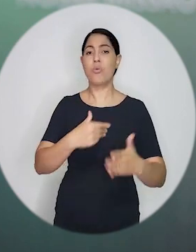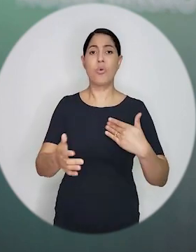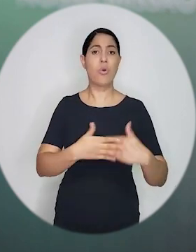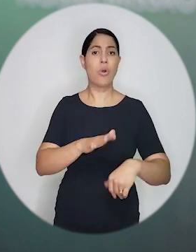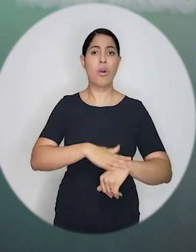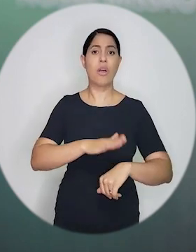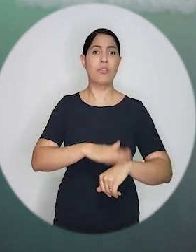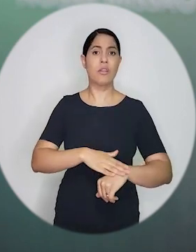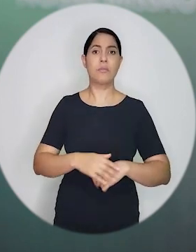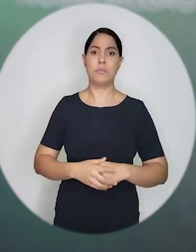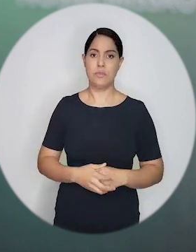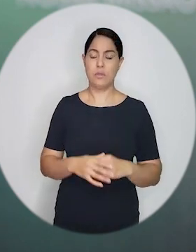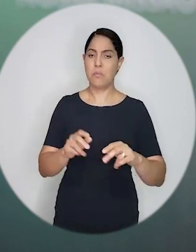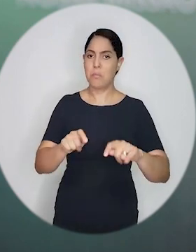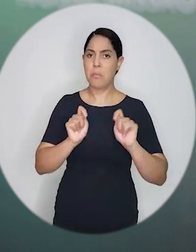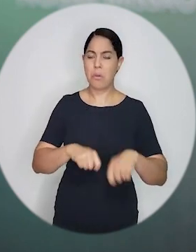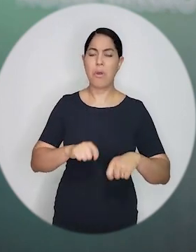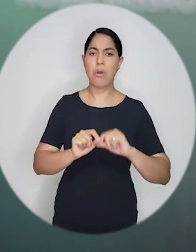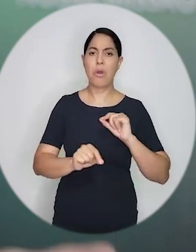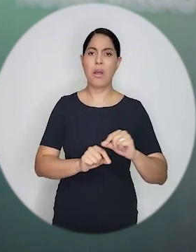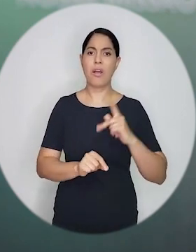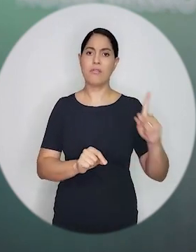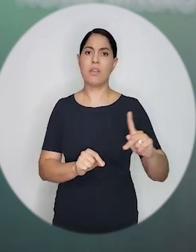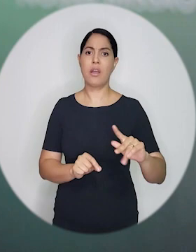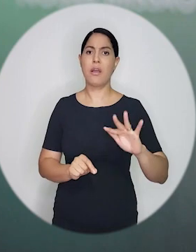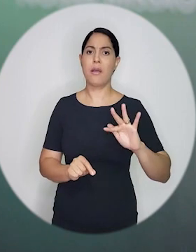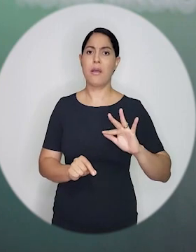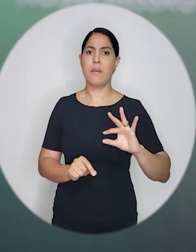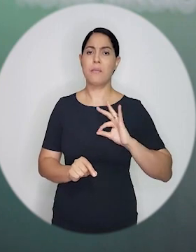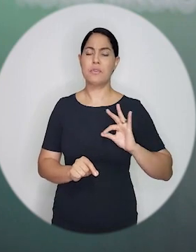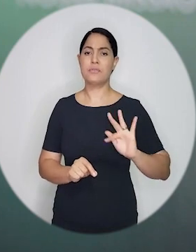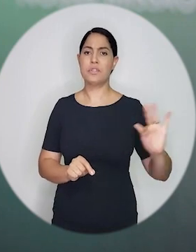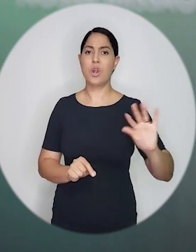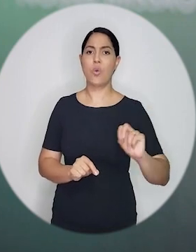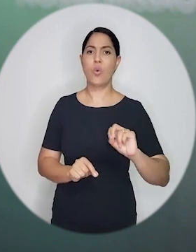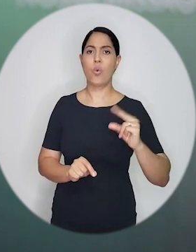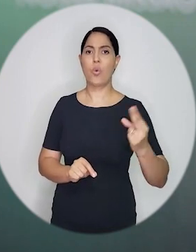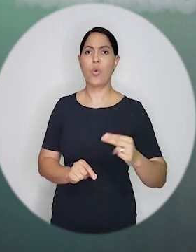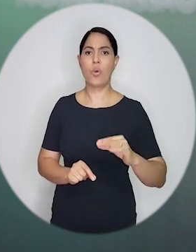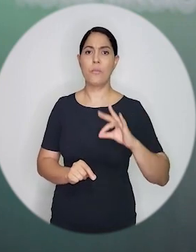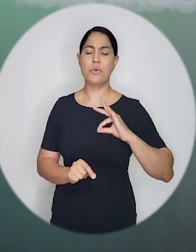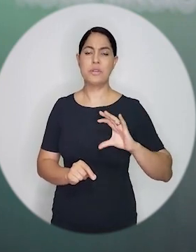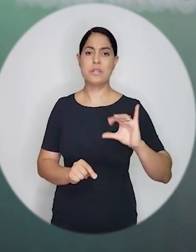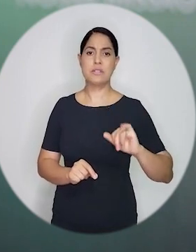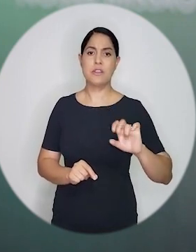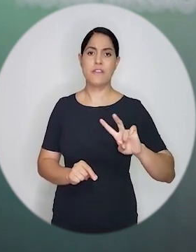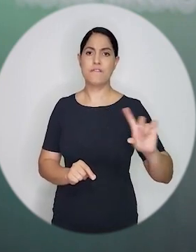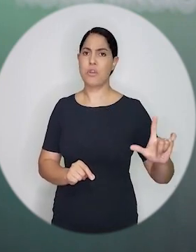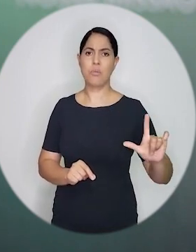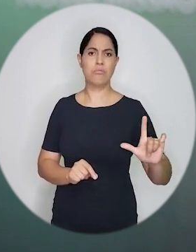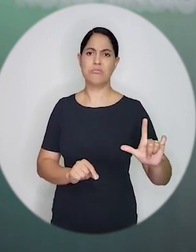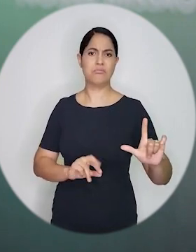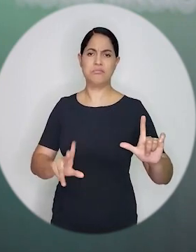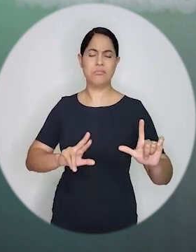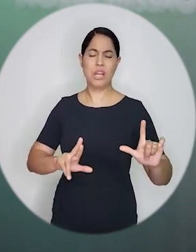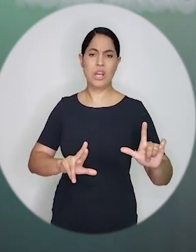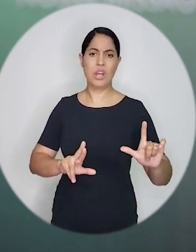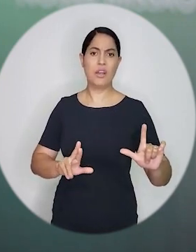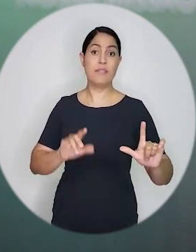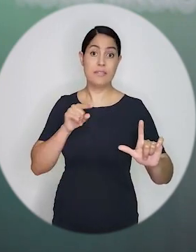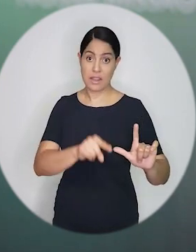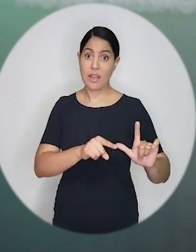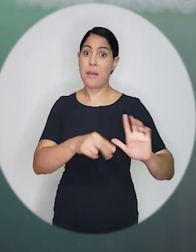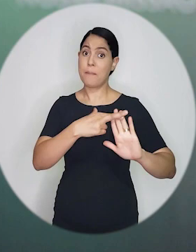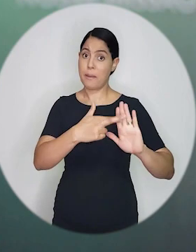aos inquéritos policiais que tramitam, seja na Polícia Federal, seja na Polícia Civil. Independente de qualquer coisa,